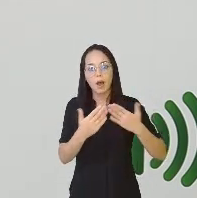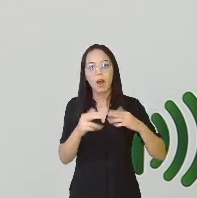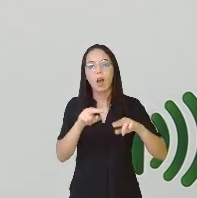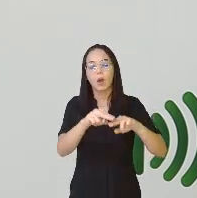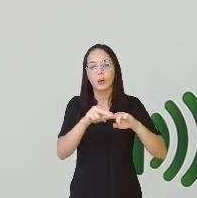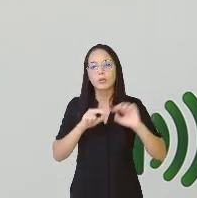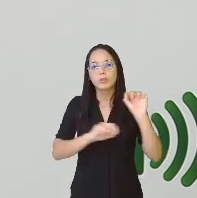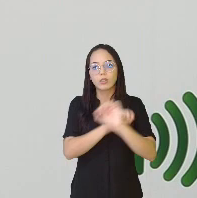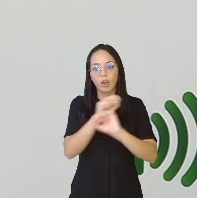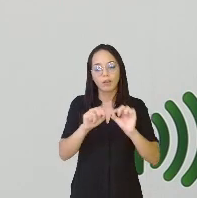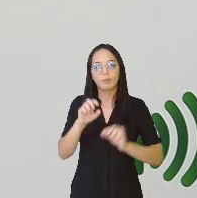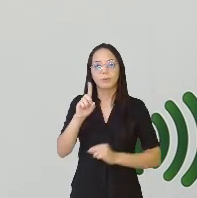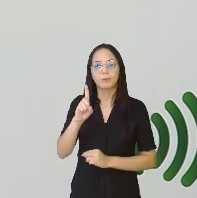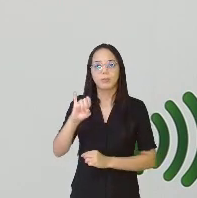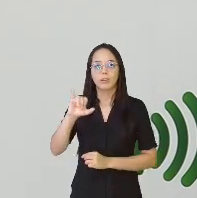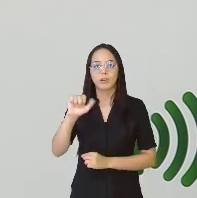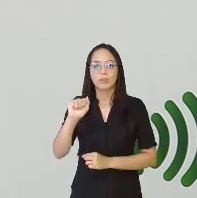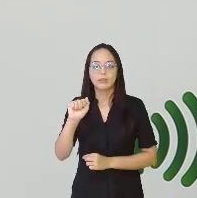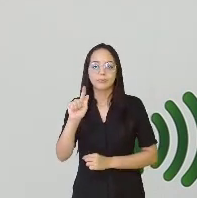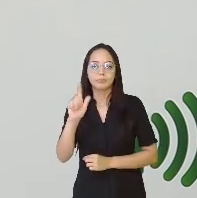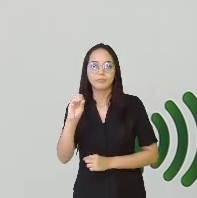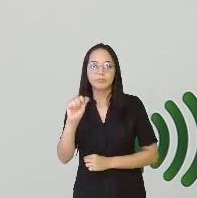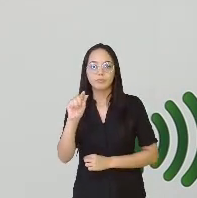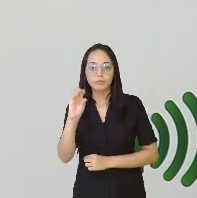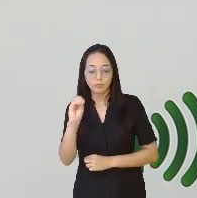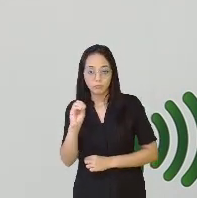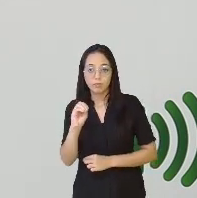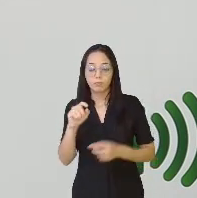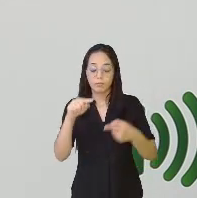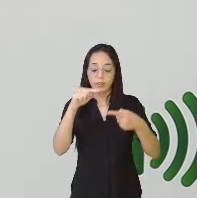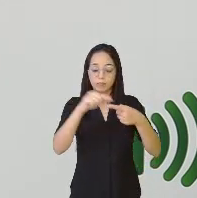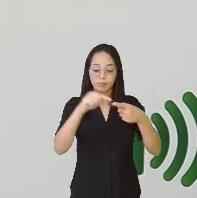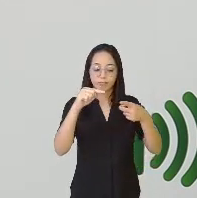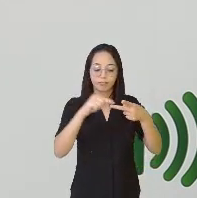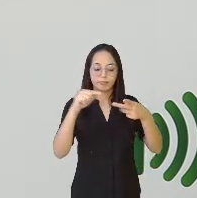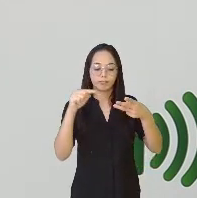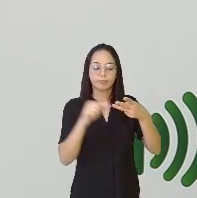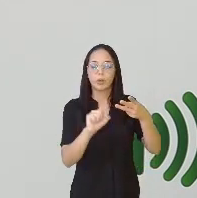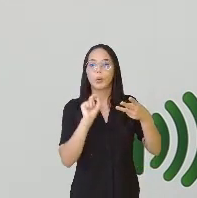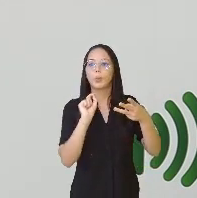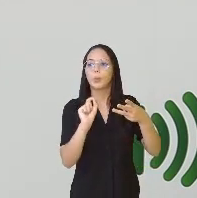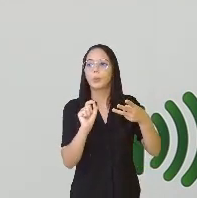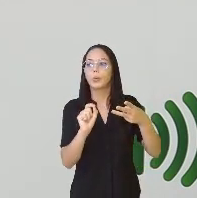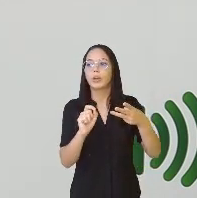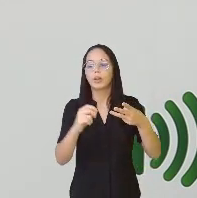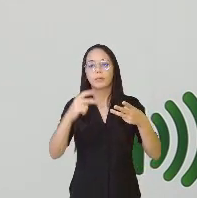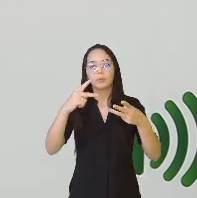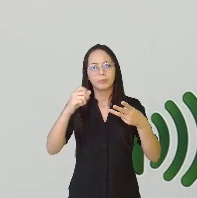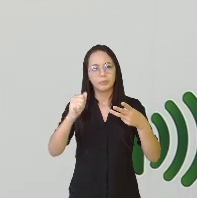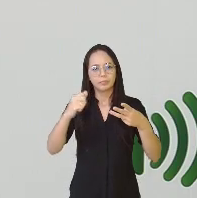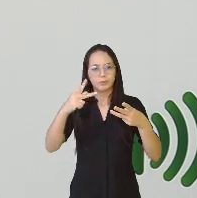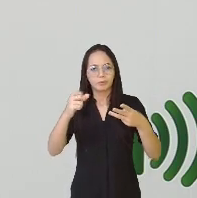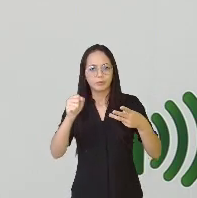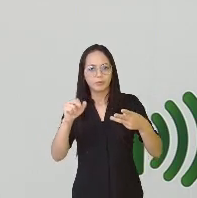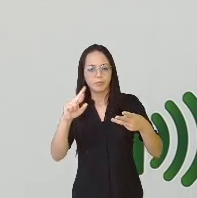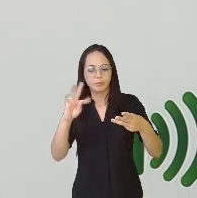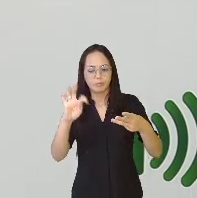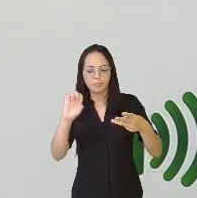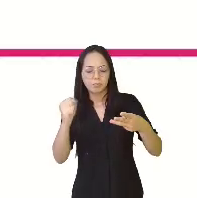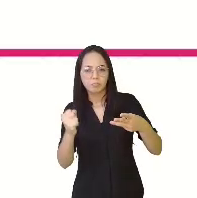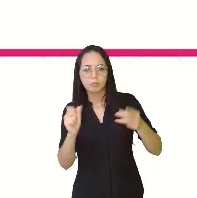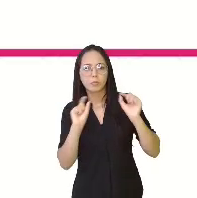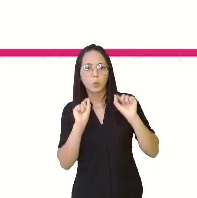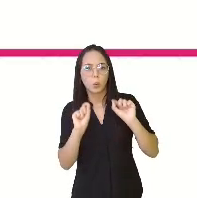um diálogo. Mas além do monólogo e do diálogo, nós temos os apartes. O que é isso, professora?